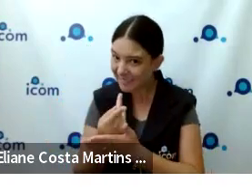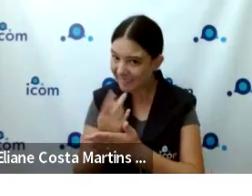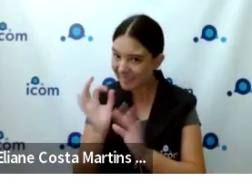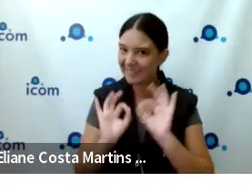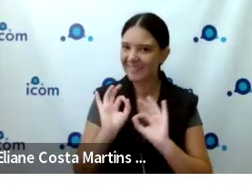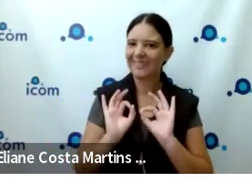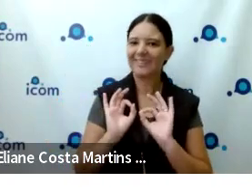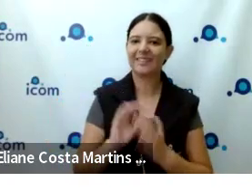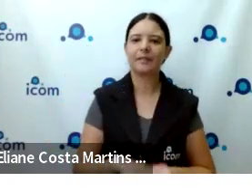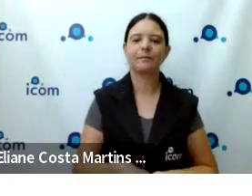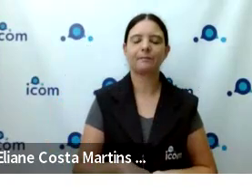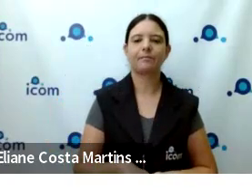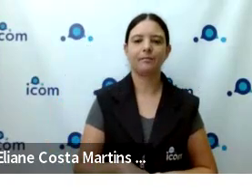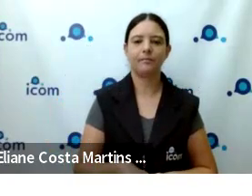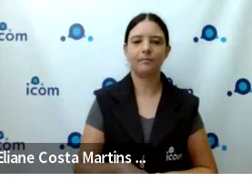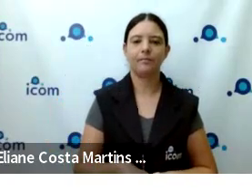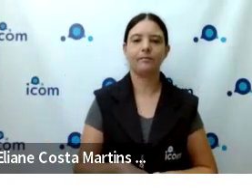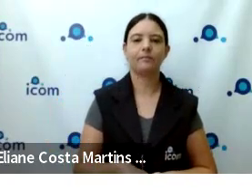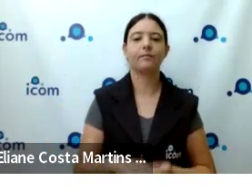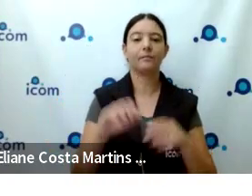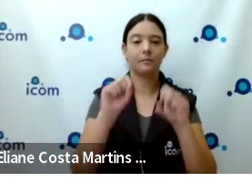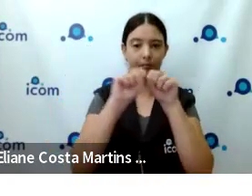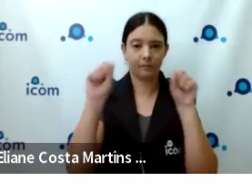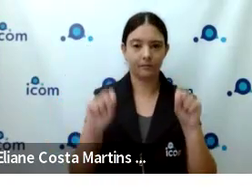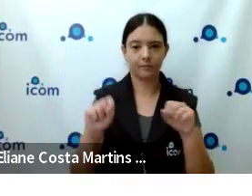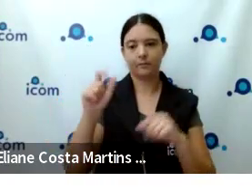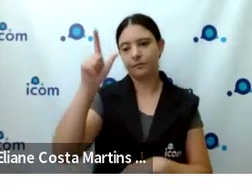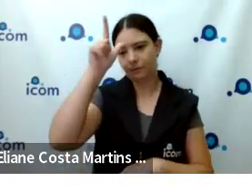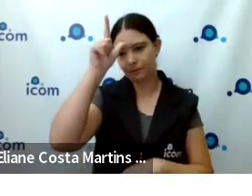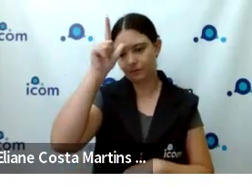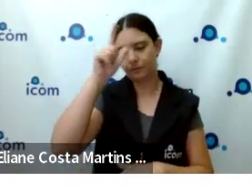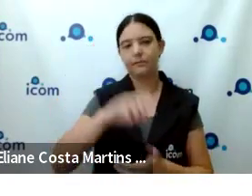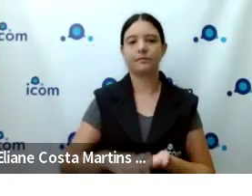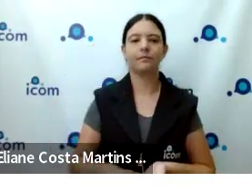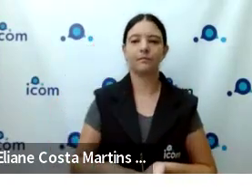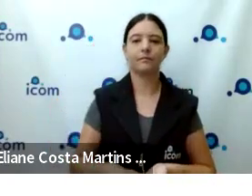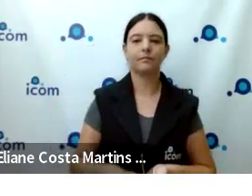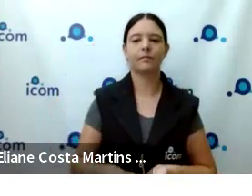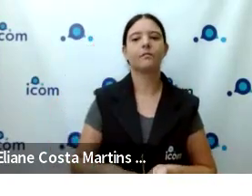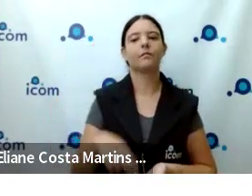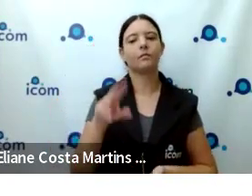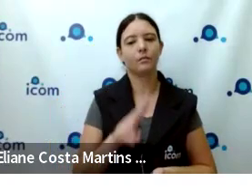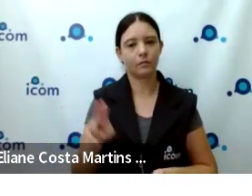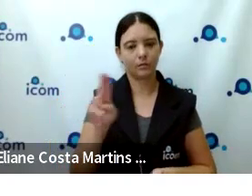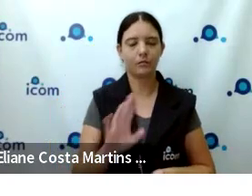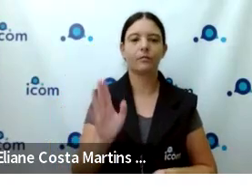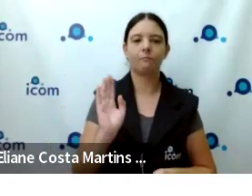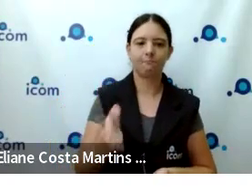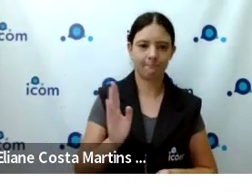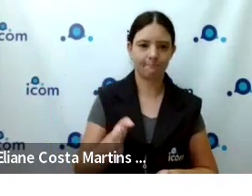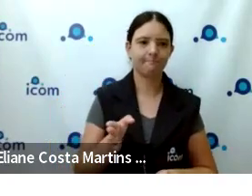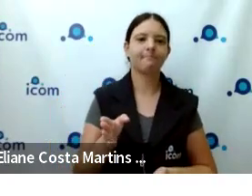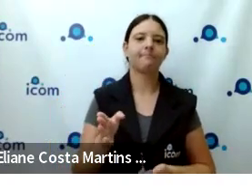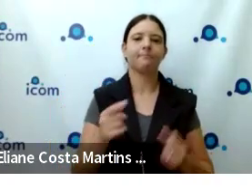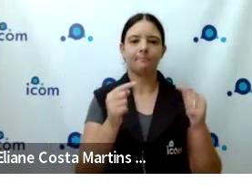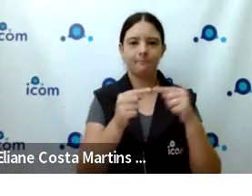falar. O sistema alemão, ele já se utiliza dessas sinergias,